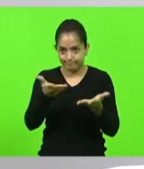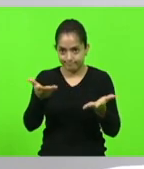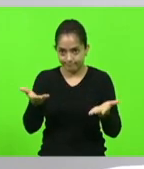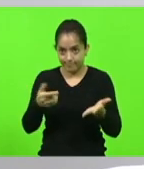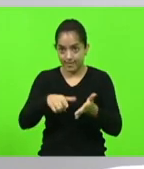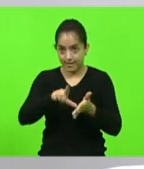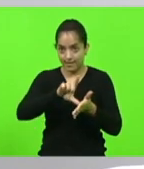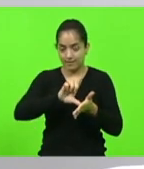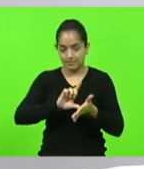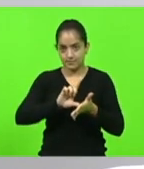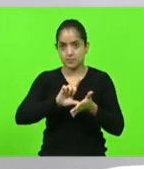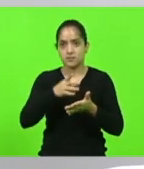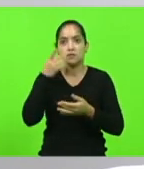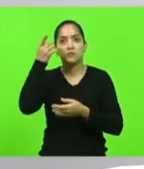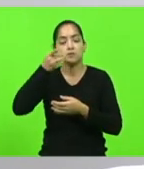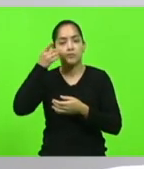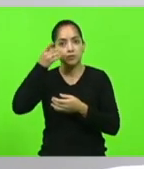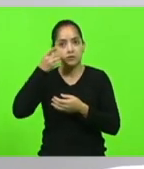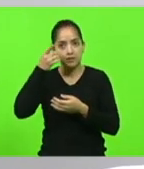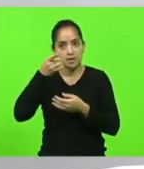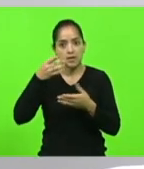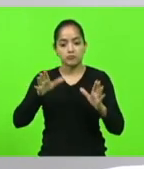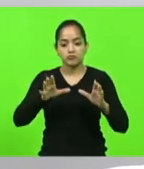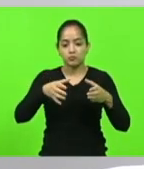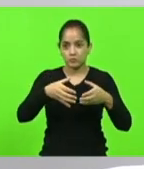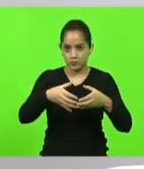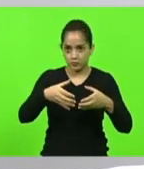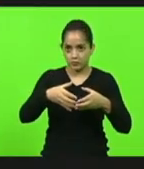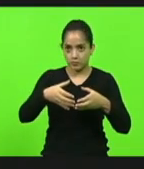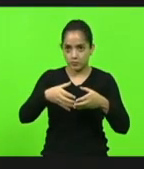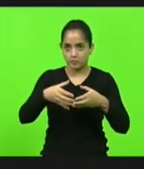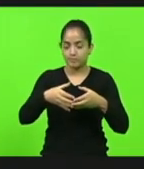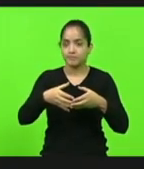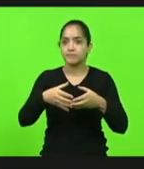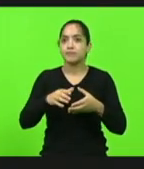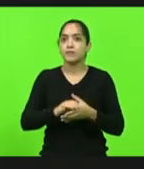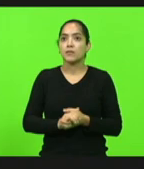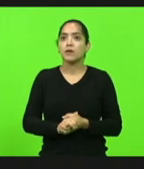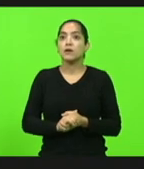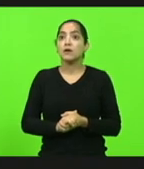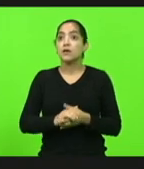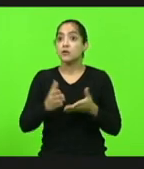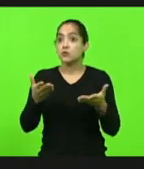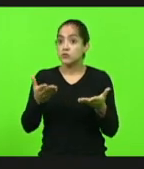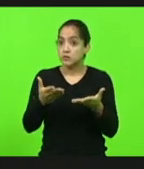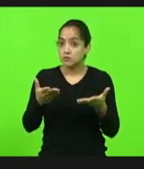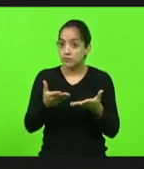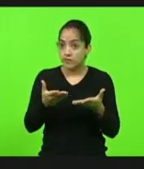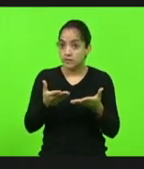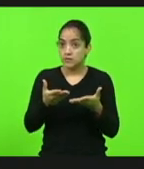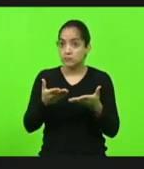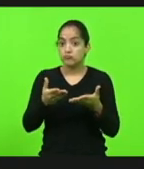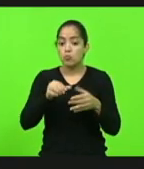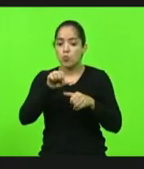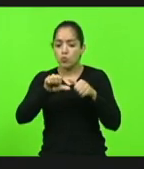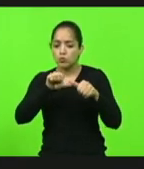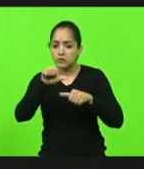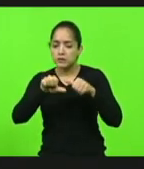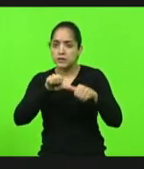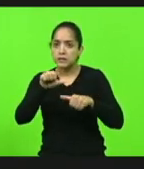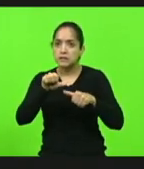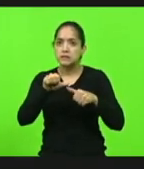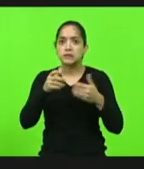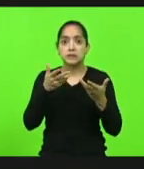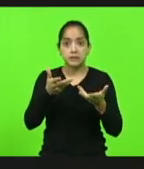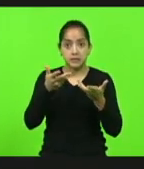aos senhores deputados membros dessa comissão e os que tiverem alguma alteração que